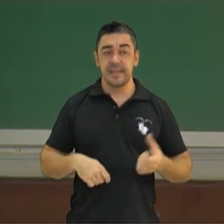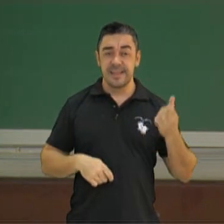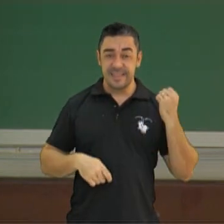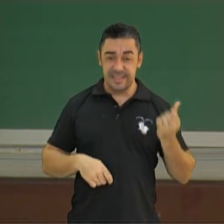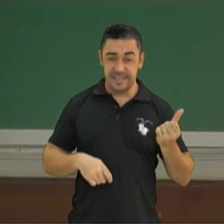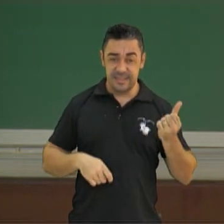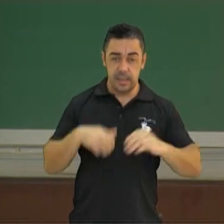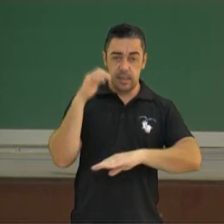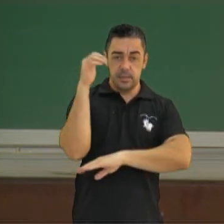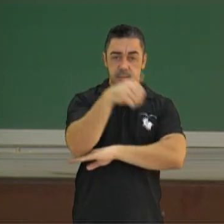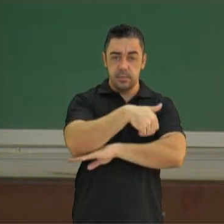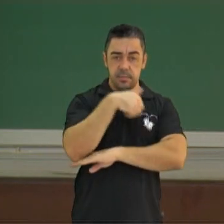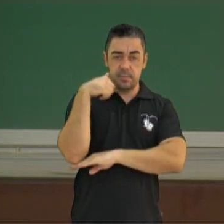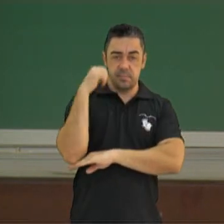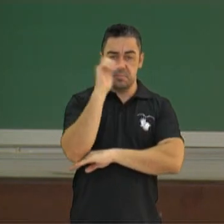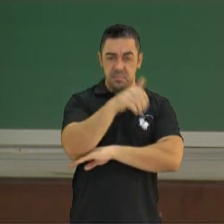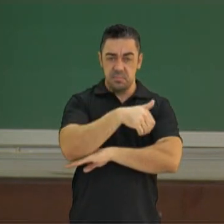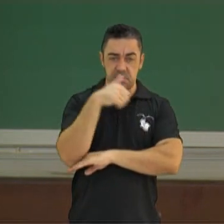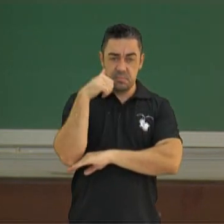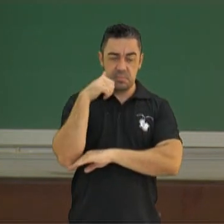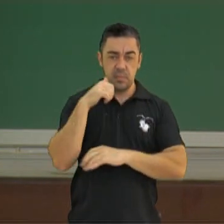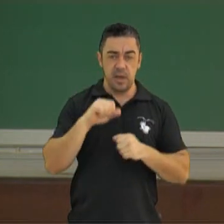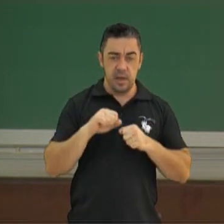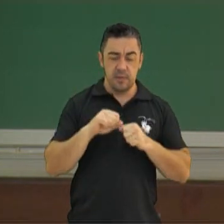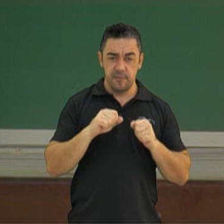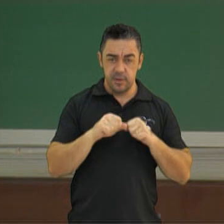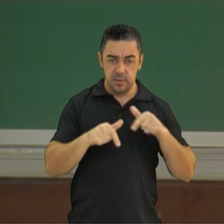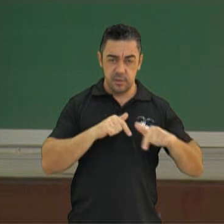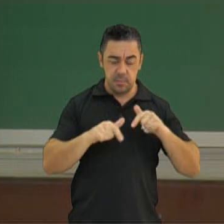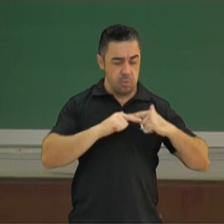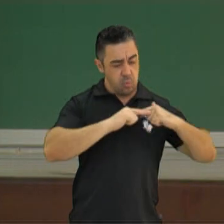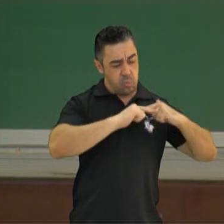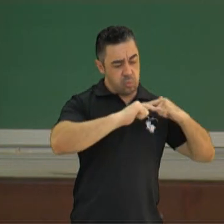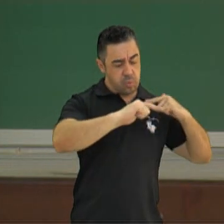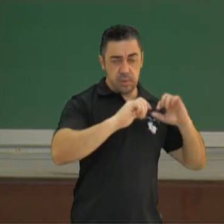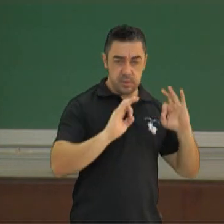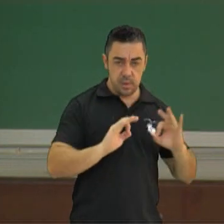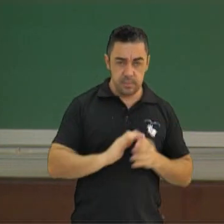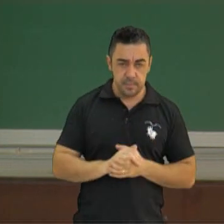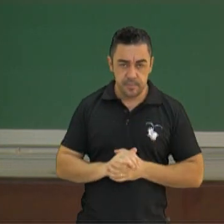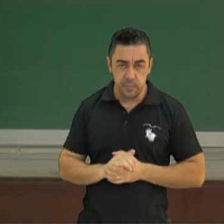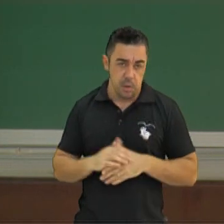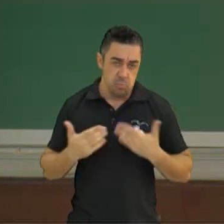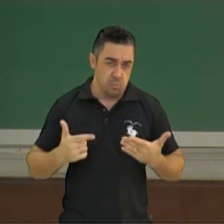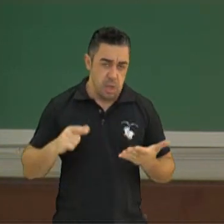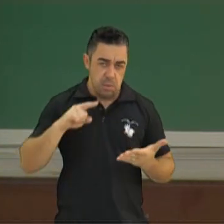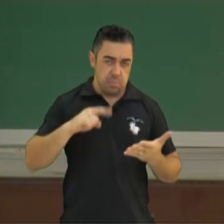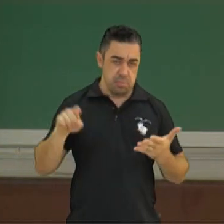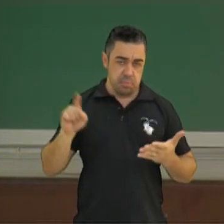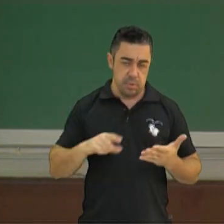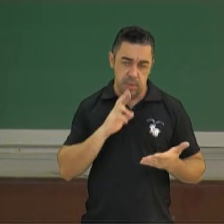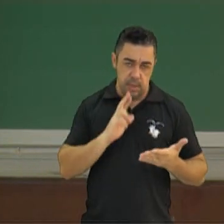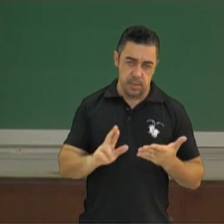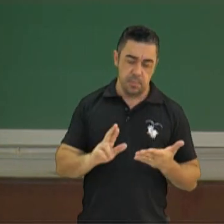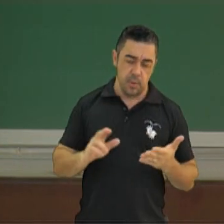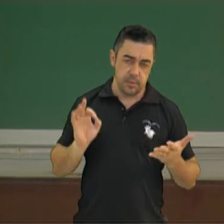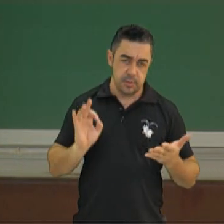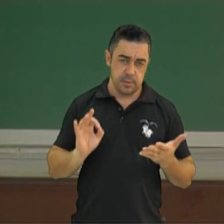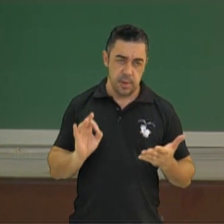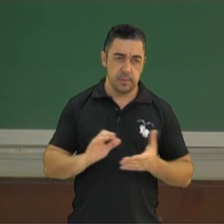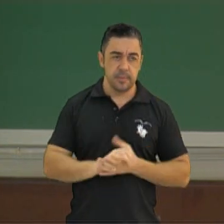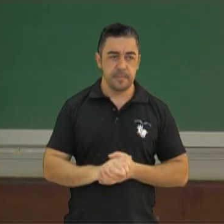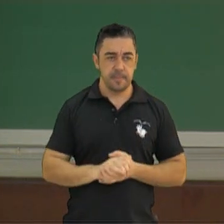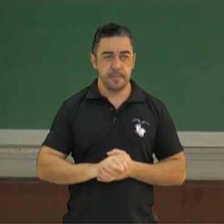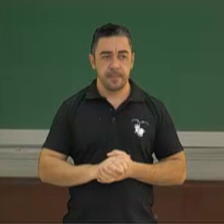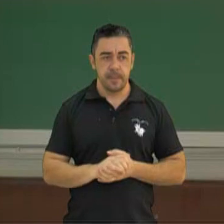necessários 6 máquinas, ok? Aí, como o exercício não tem um marque X, você vai lá e coloca a resposta bonitinho, tá